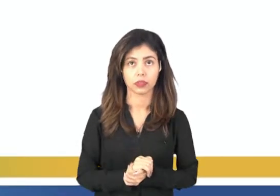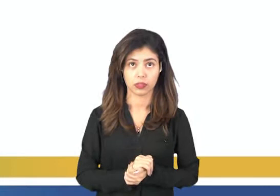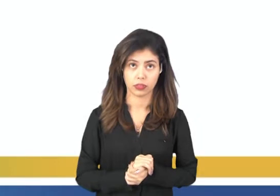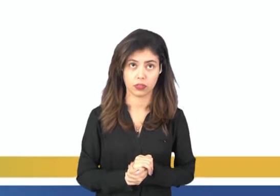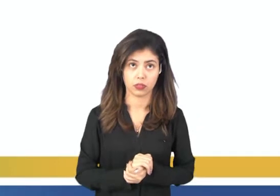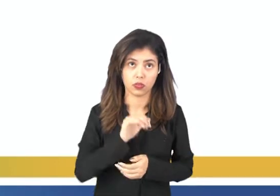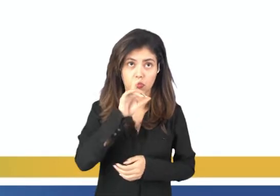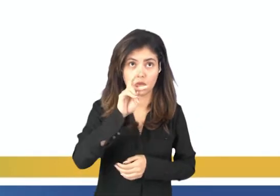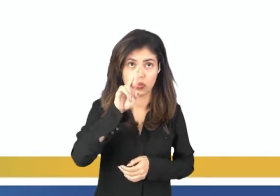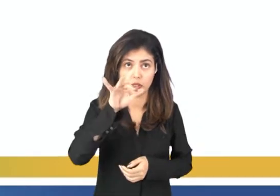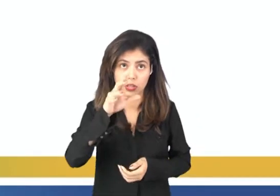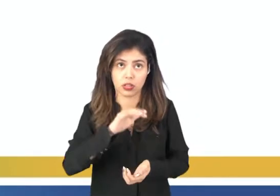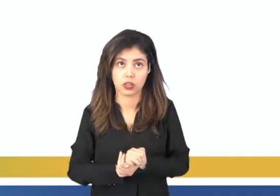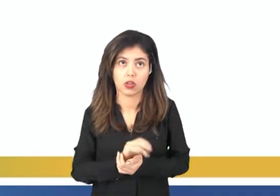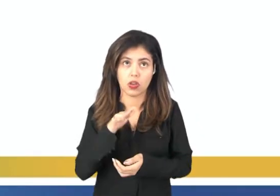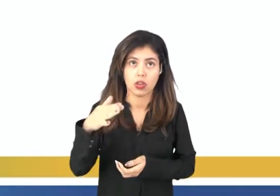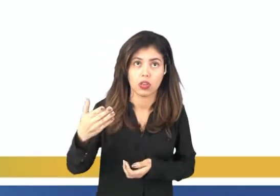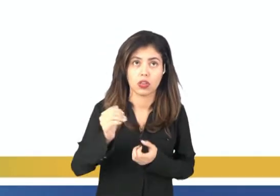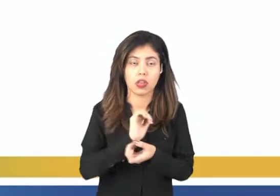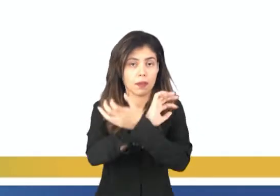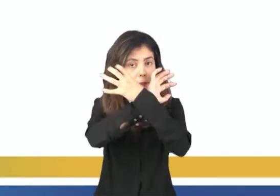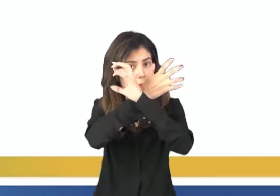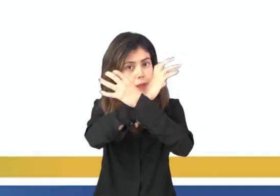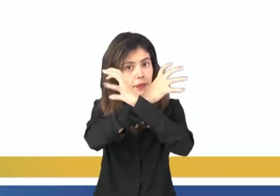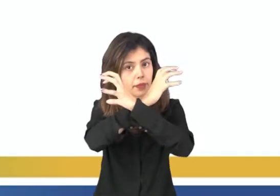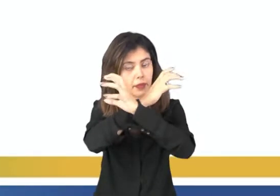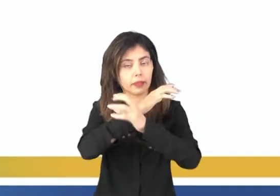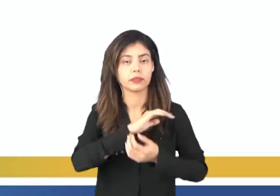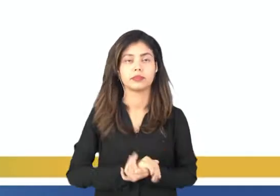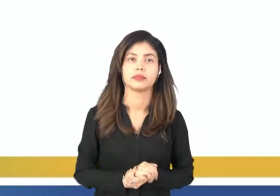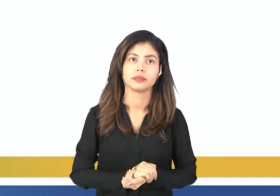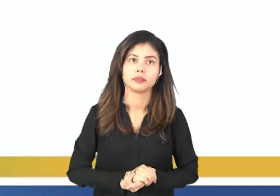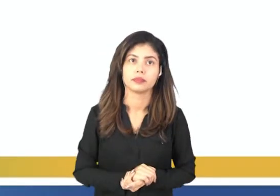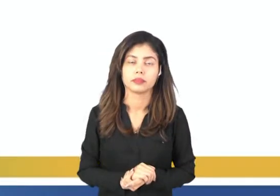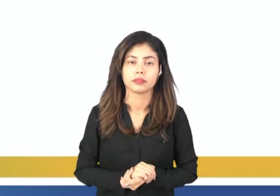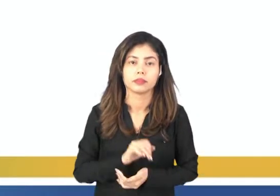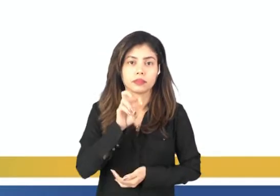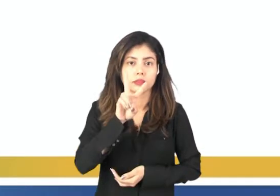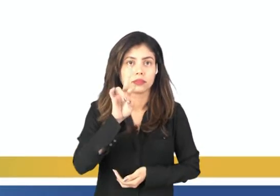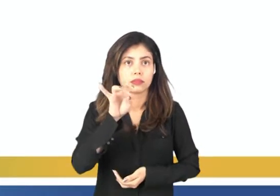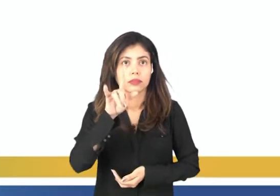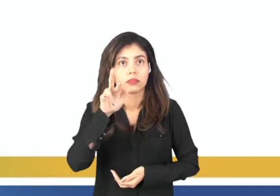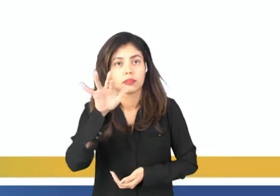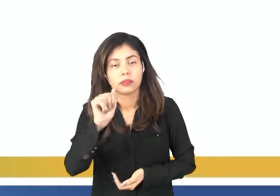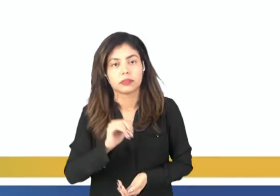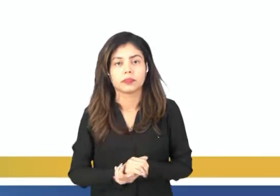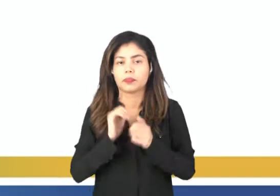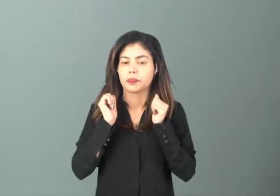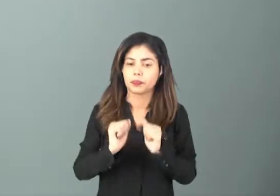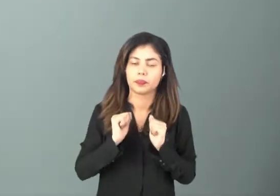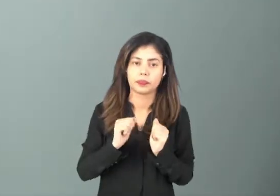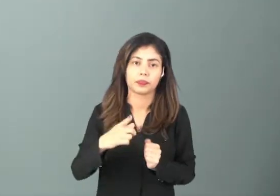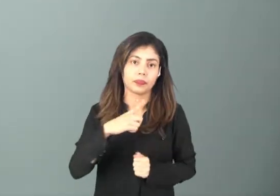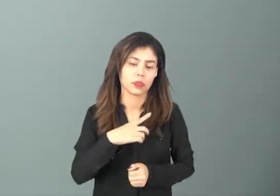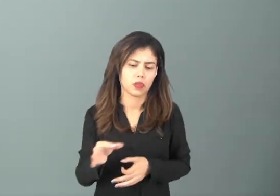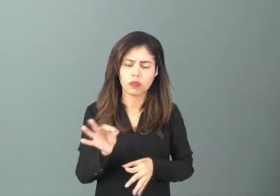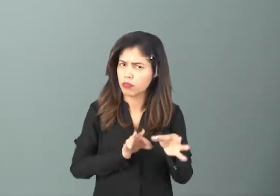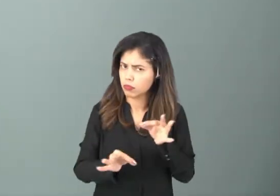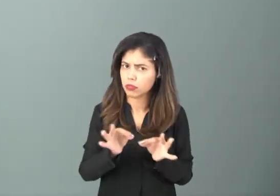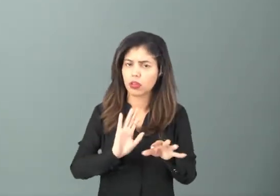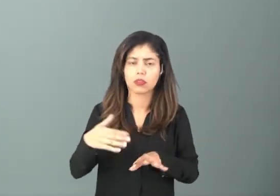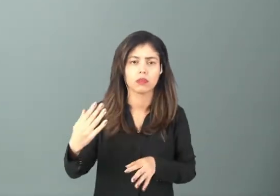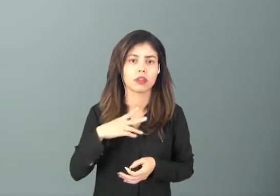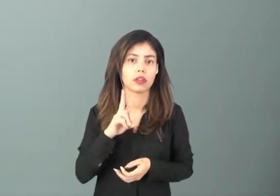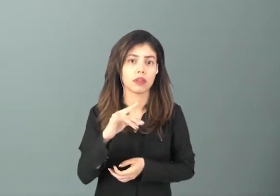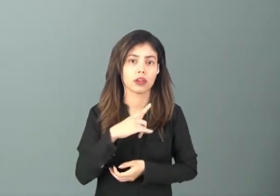respeito ao tipo de contração quando eu falo do tecido muscular estriado esquelético é uma contração voluntária eu posso ter um certo controle